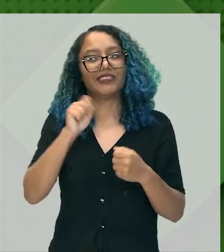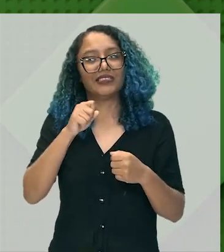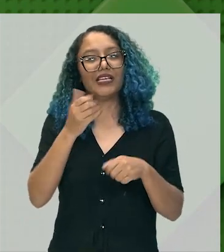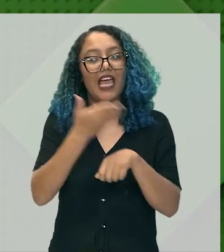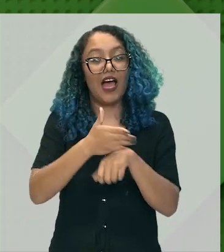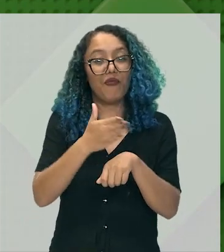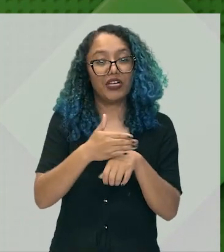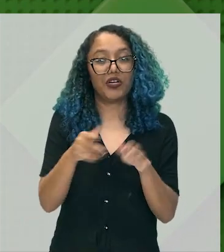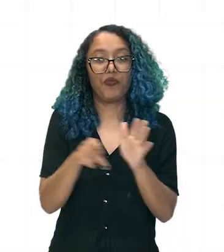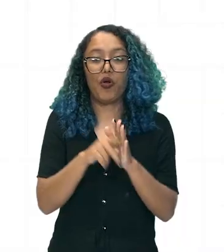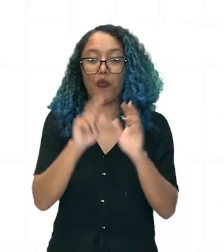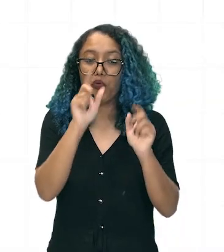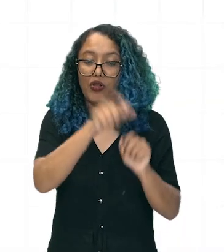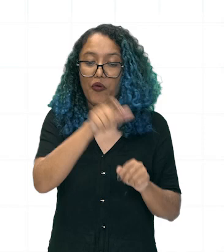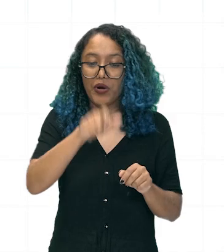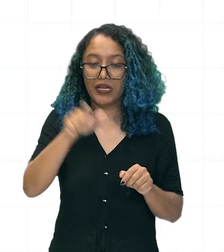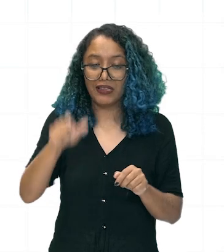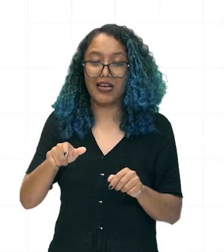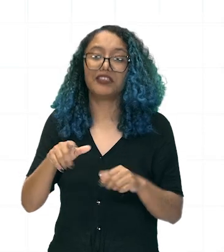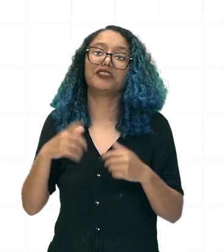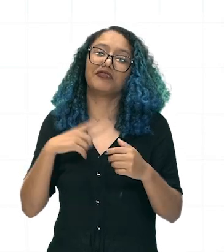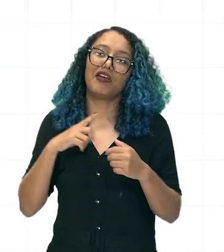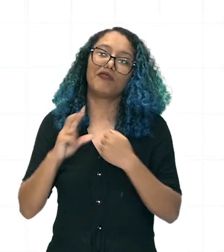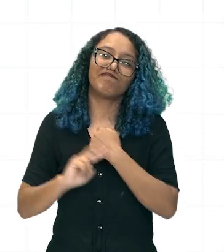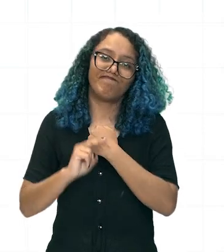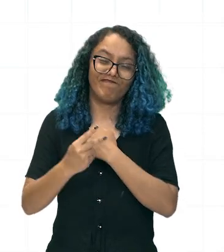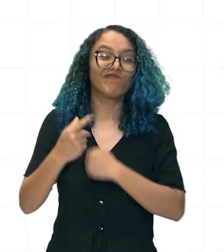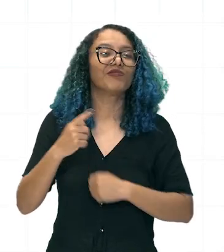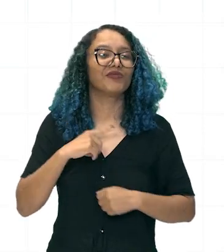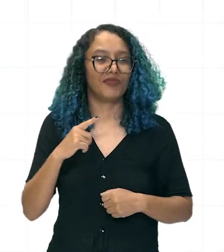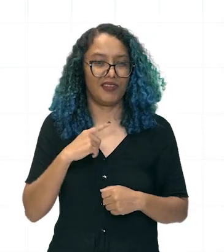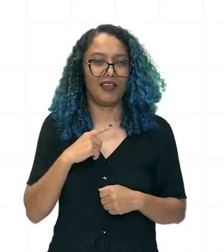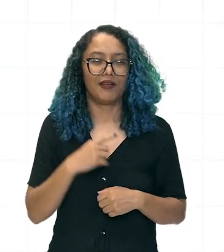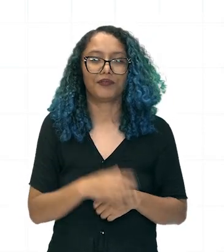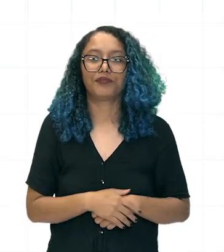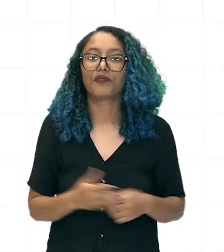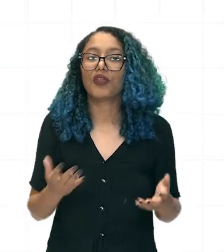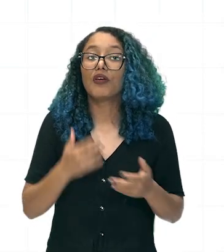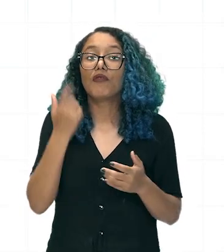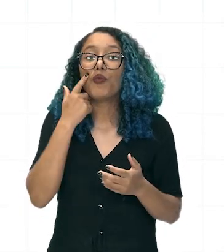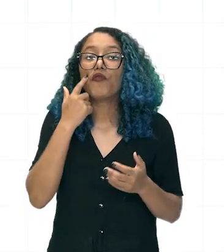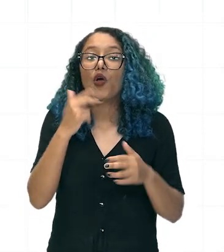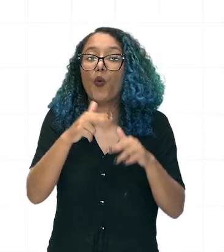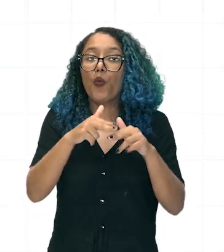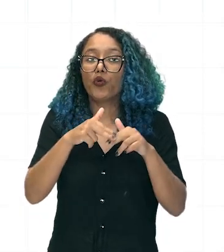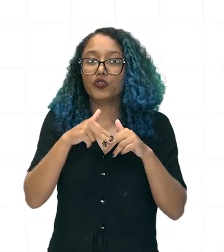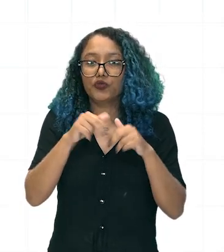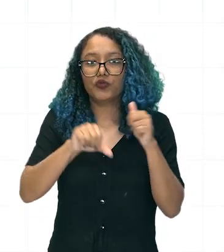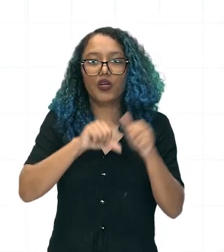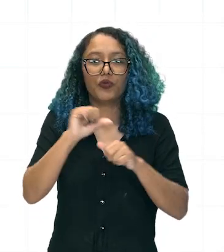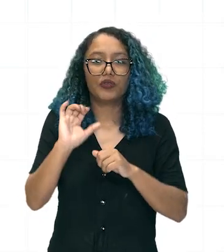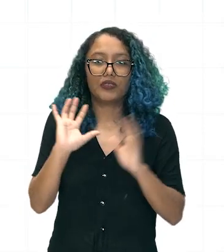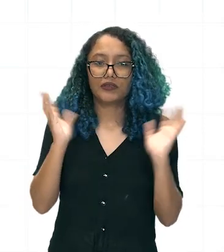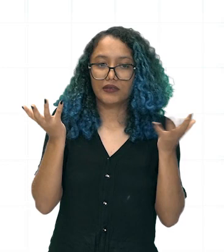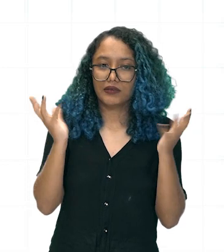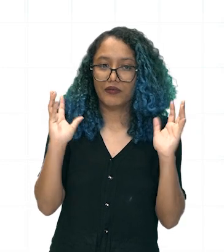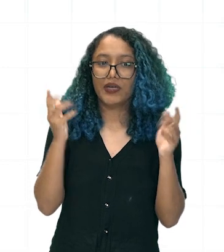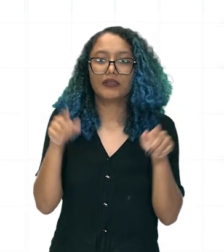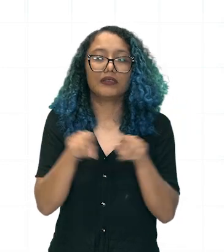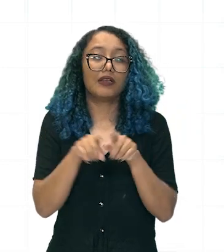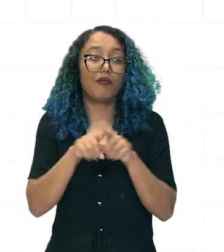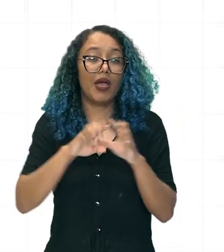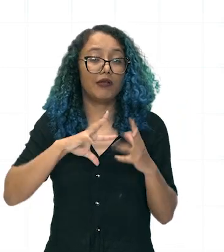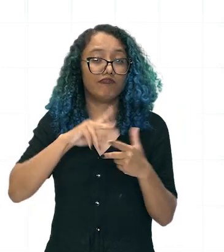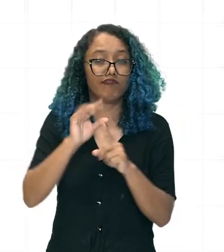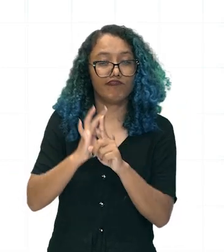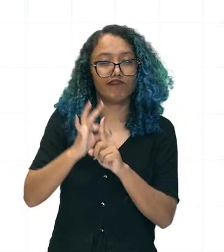consequências. Então, vamos ver aí quais as causas das mudanças climáticas e do aquecimento global. Quais